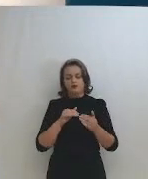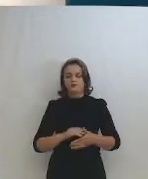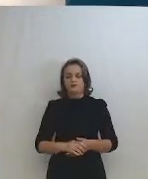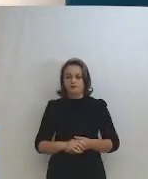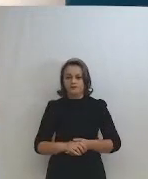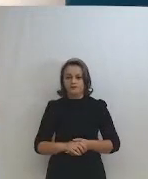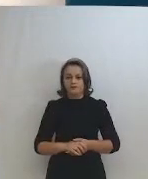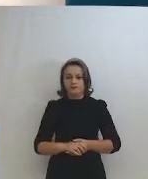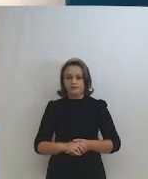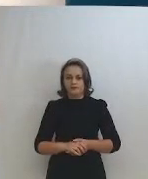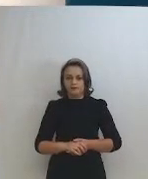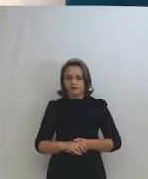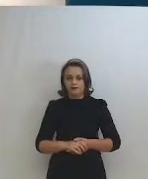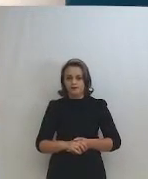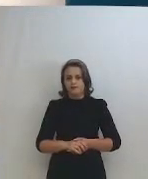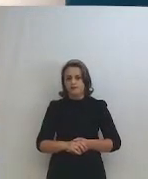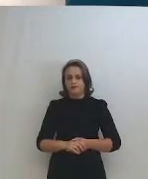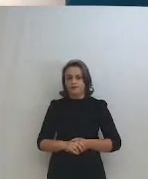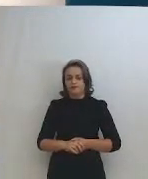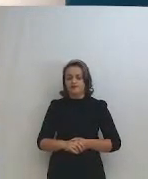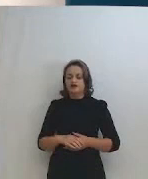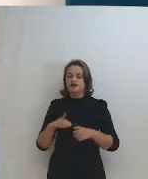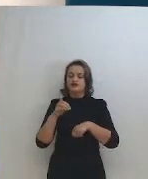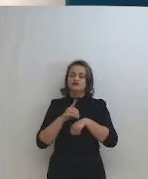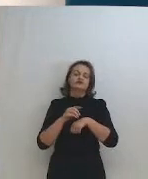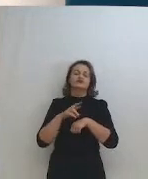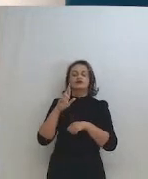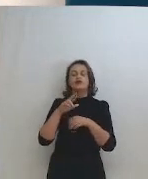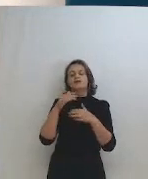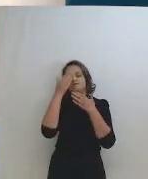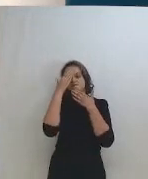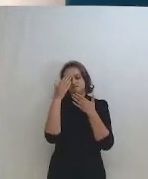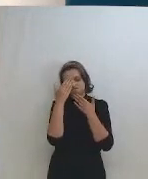Então, doutor Arno, parabenizando pela sustentação,